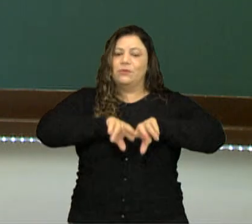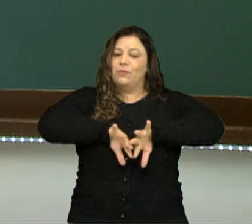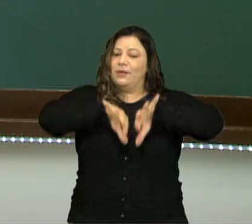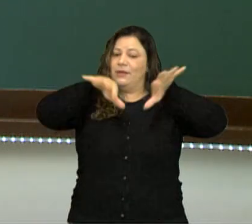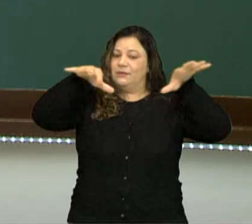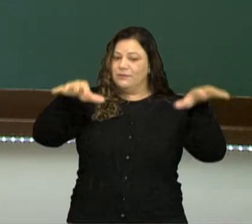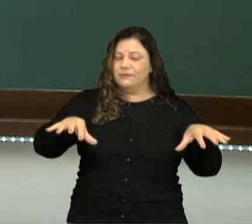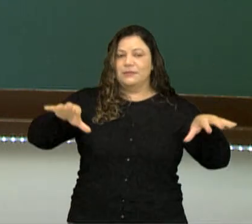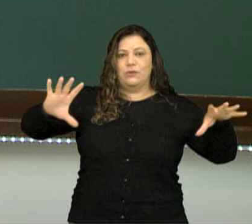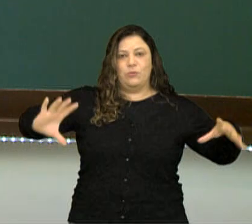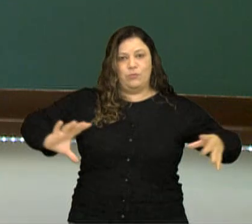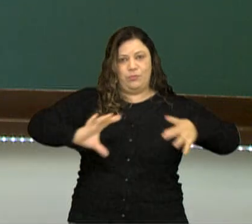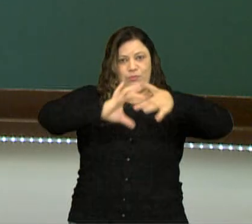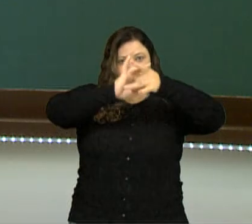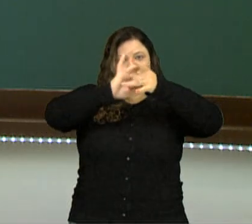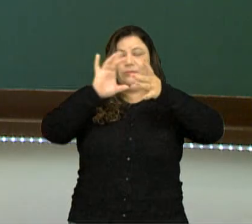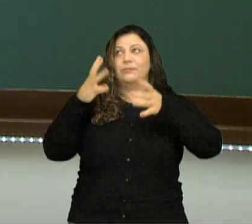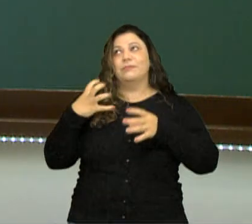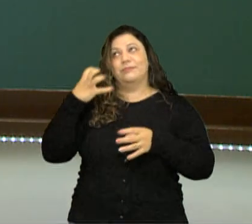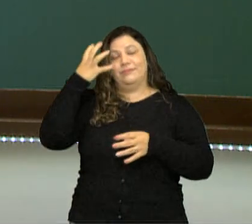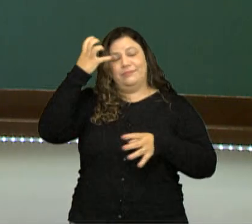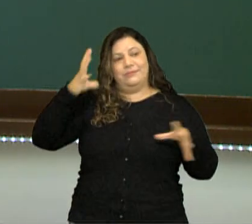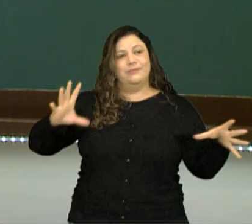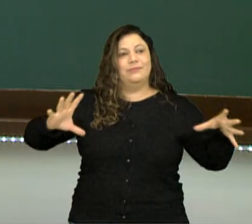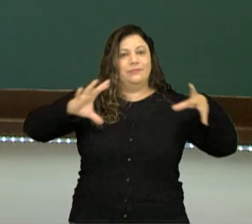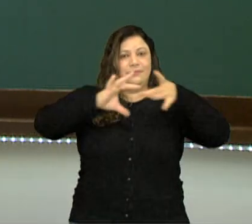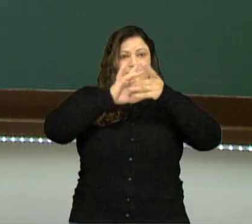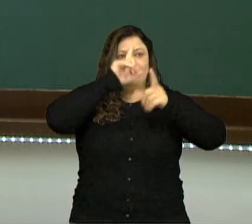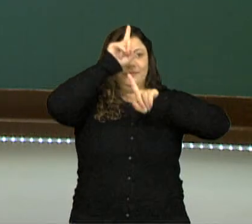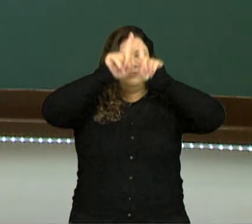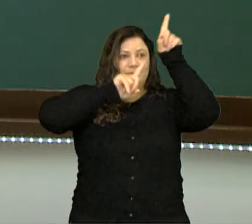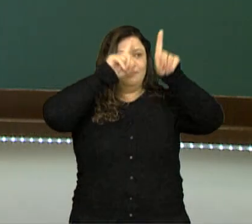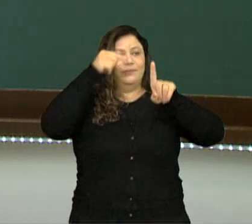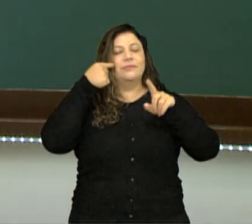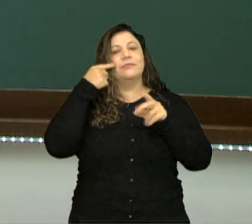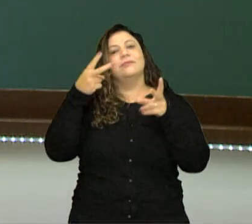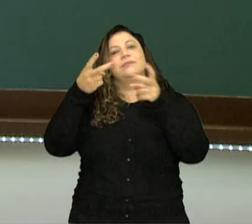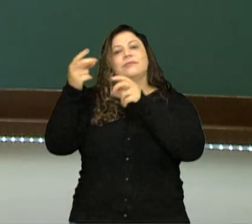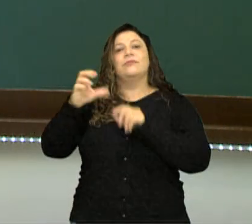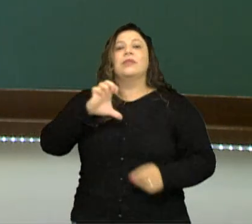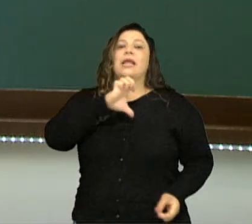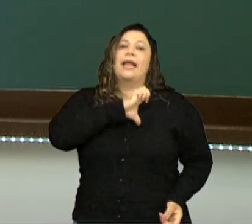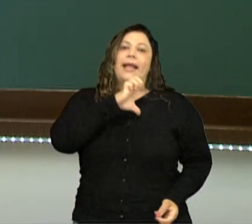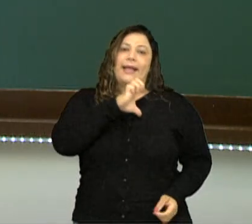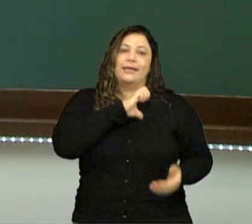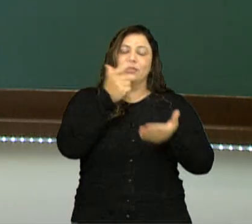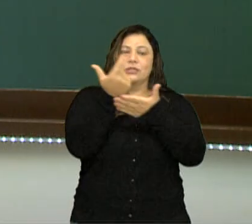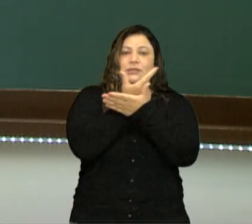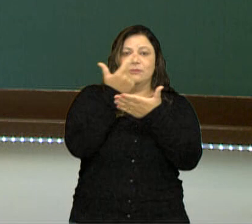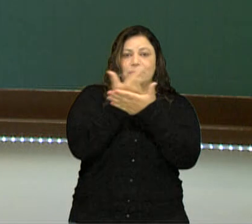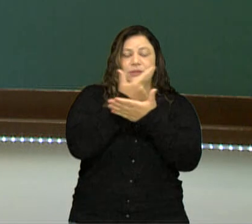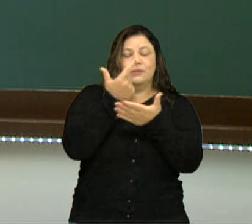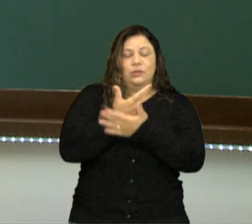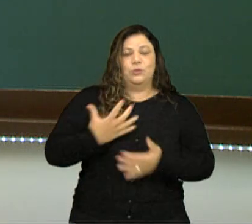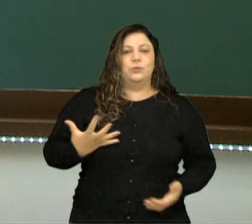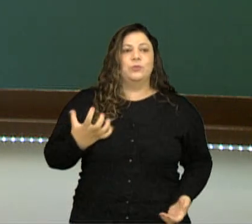está unindo essas ideias. Vamos ler um trechinho aqui do livro Ética de Spinoza para